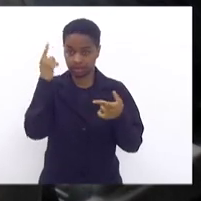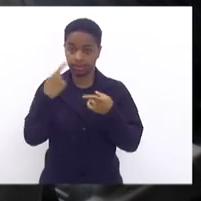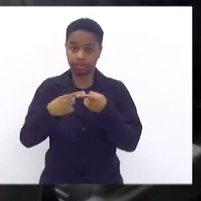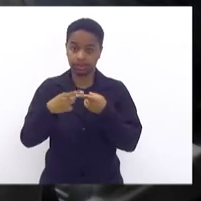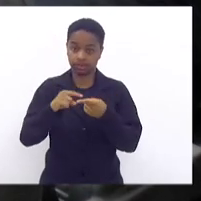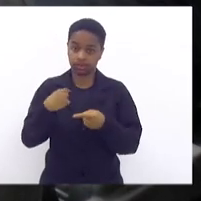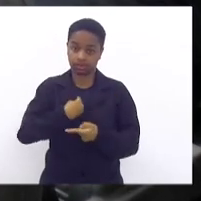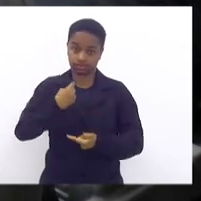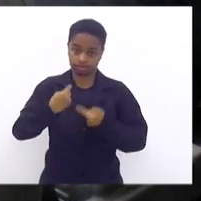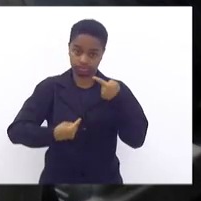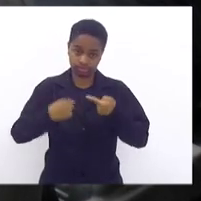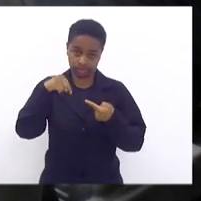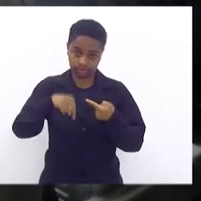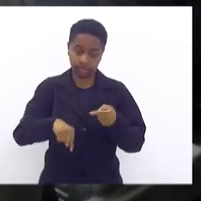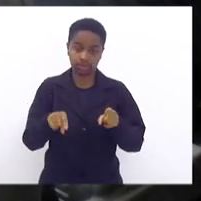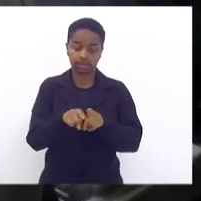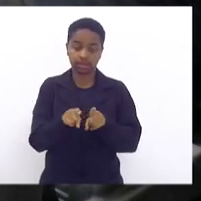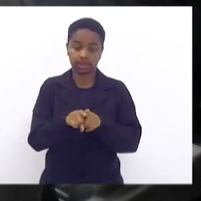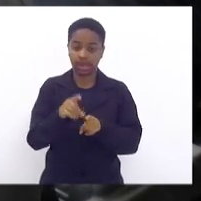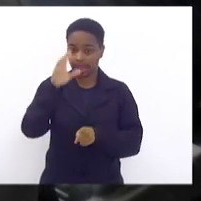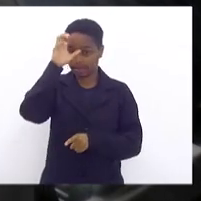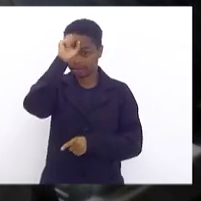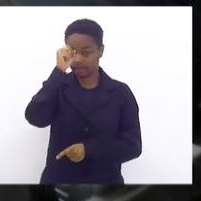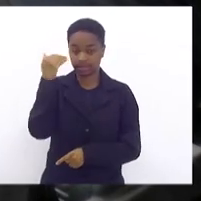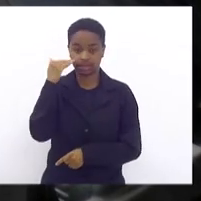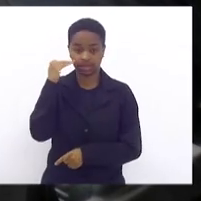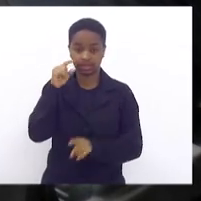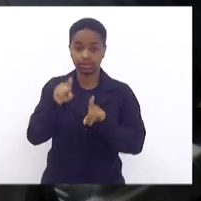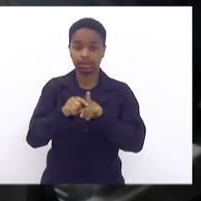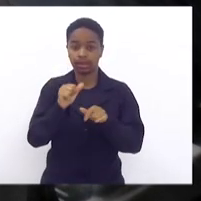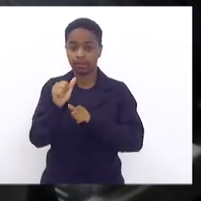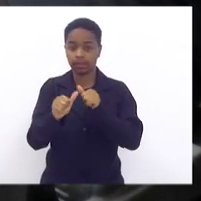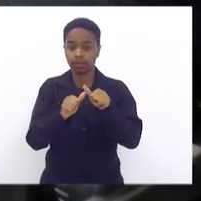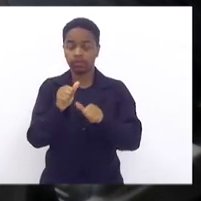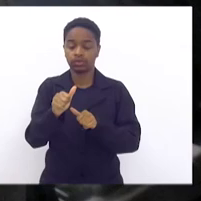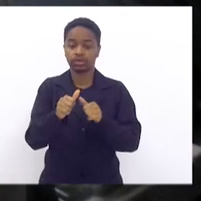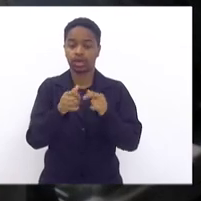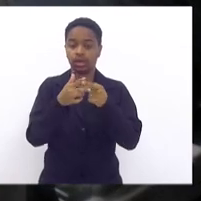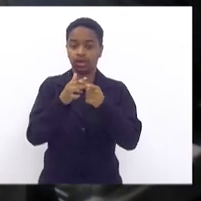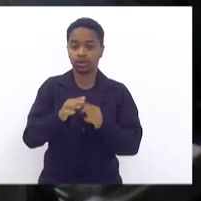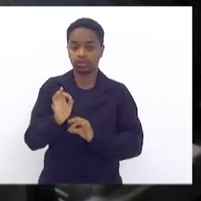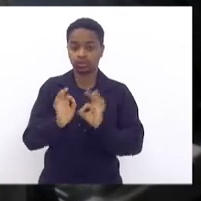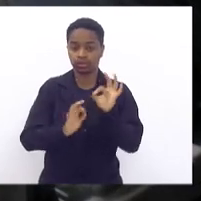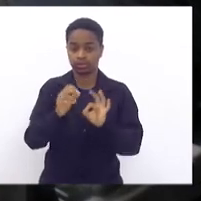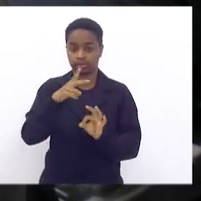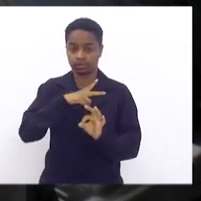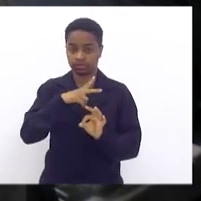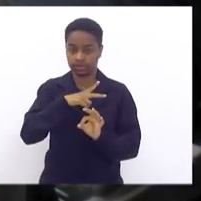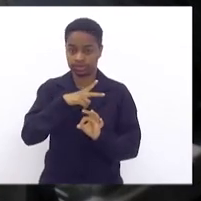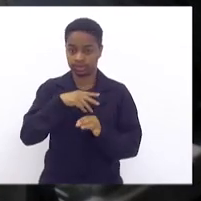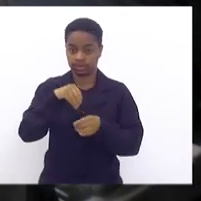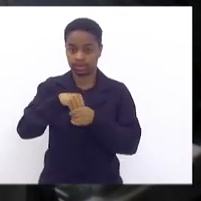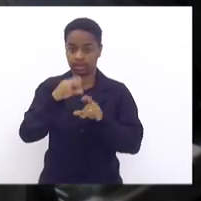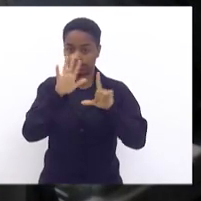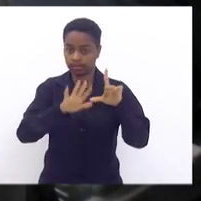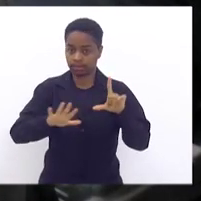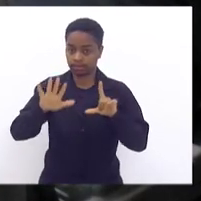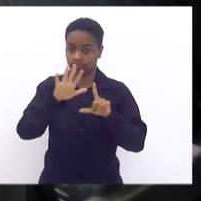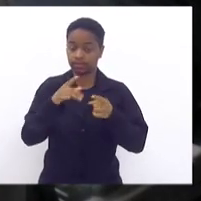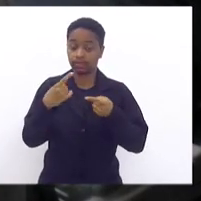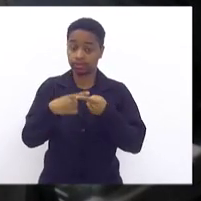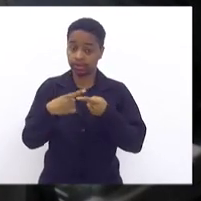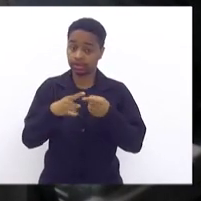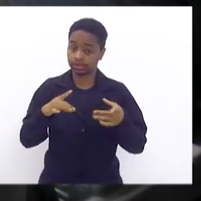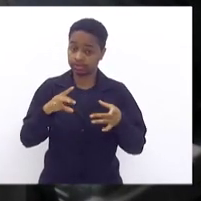nesse debate. Aprender a entender e mudar as configurações de privacidade nas plataformas. Isso aí faz parte da